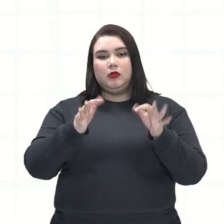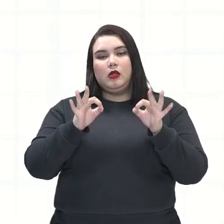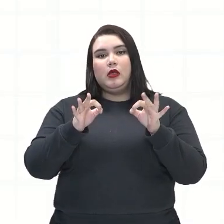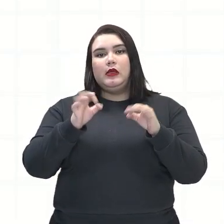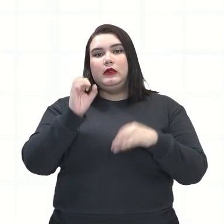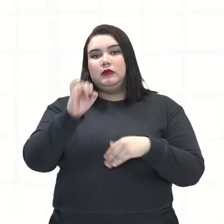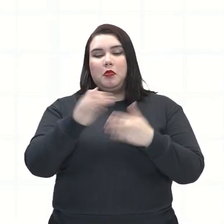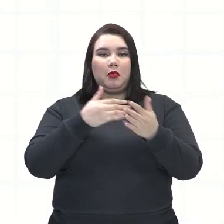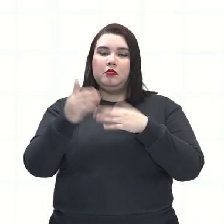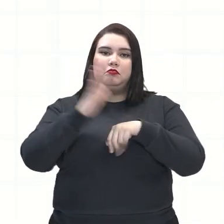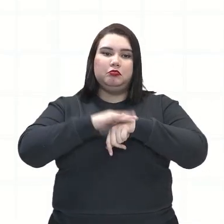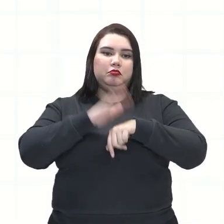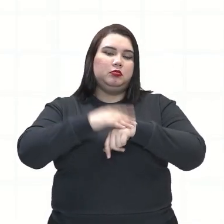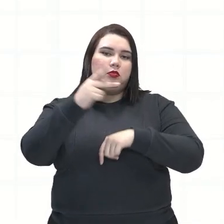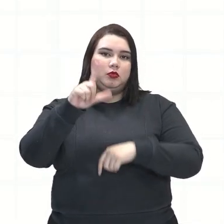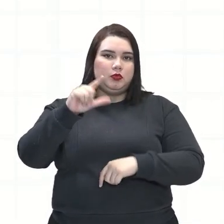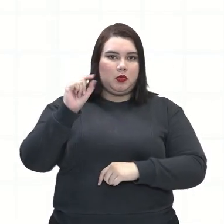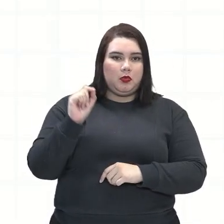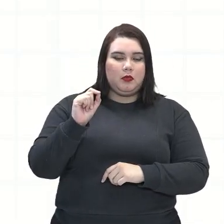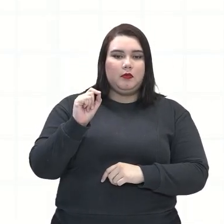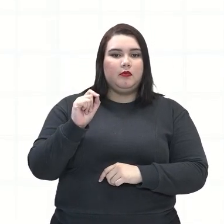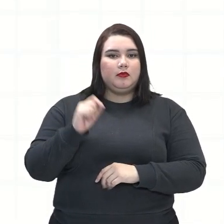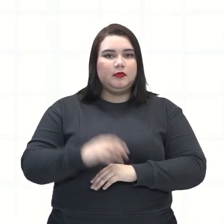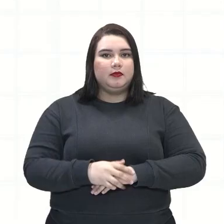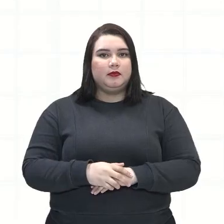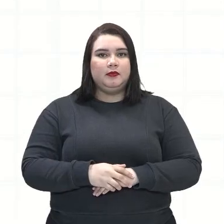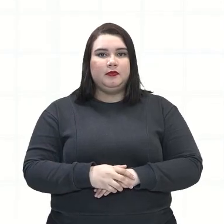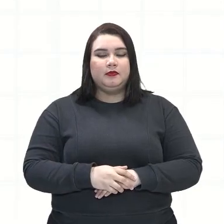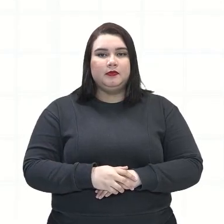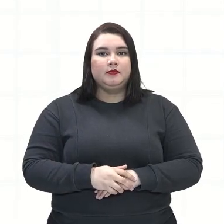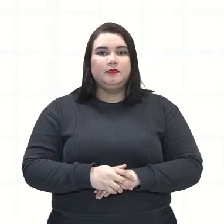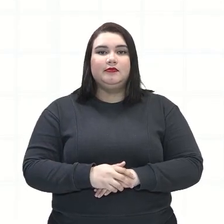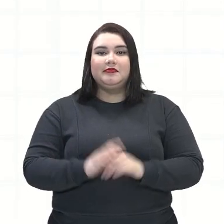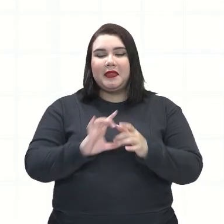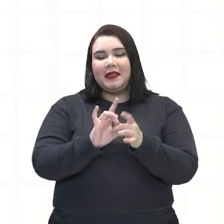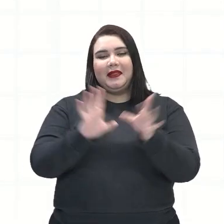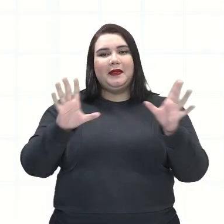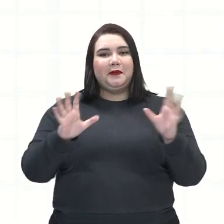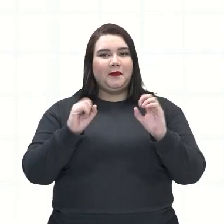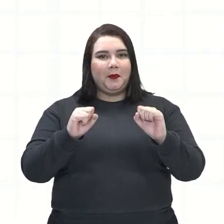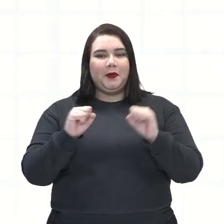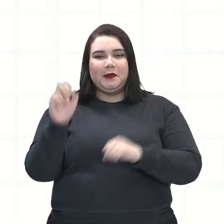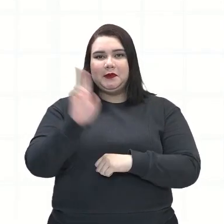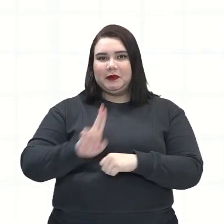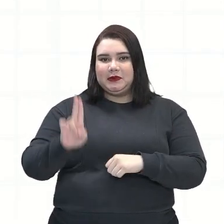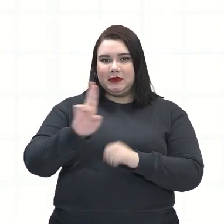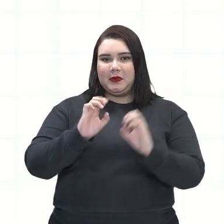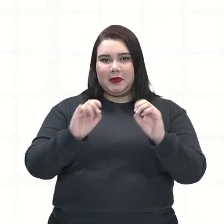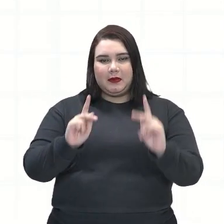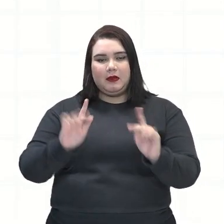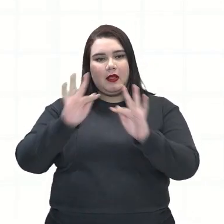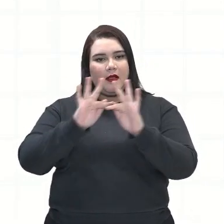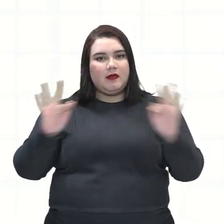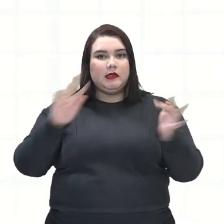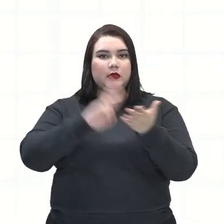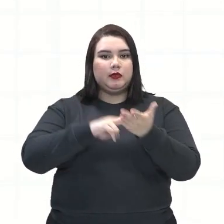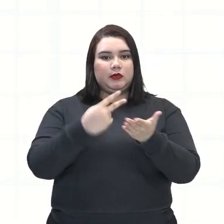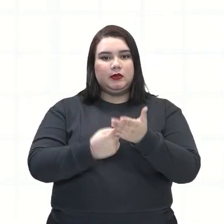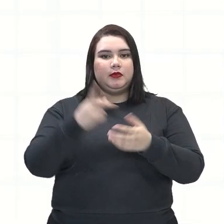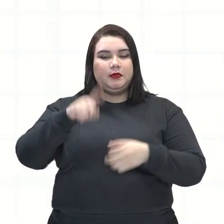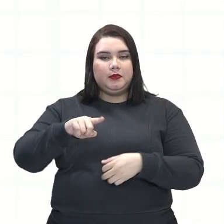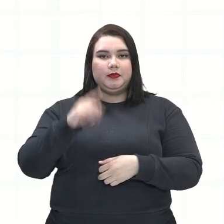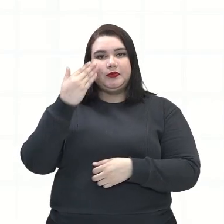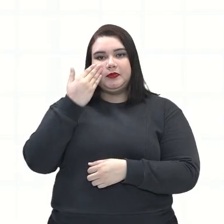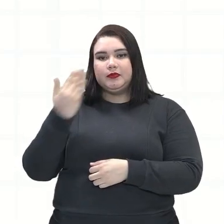pode pegar, né? Então, ou seja, todos que você quiser estão aí liberados para você. Então, you can take any book. Você pode